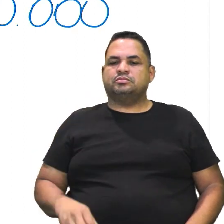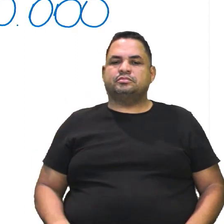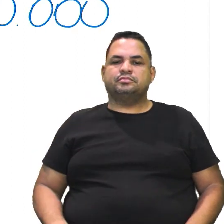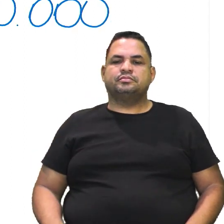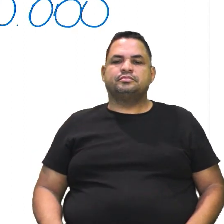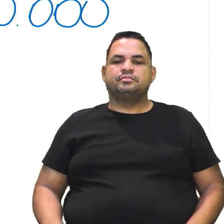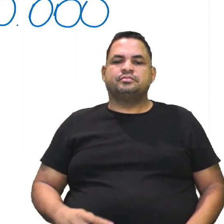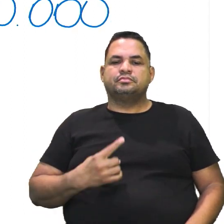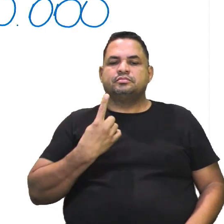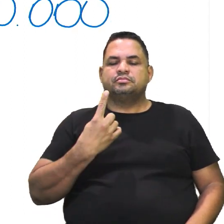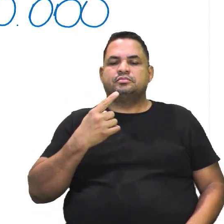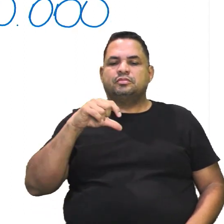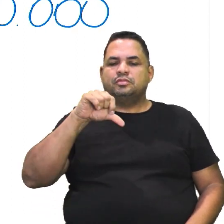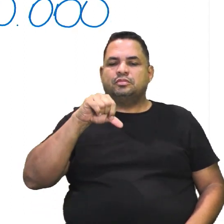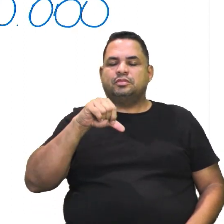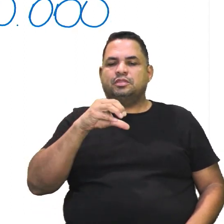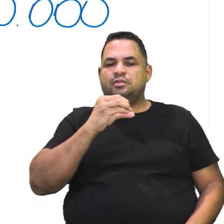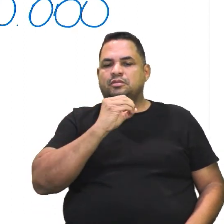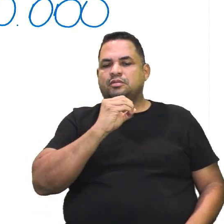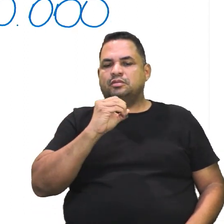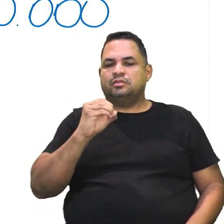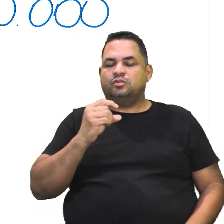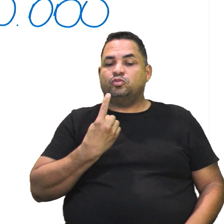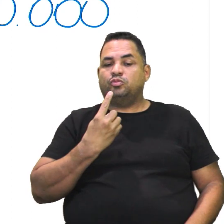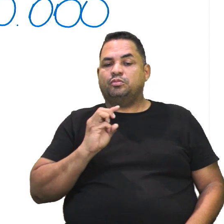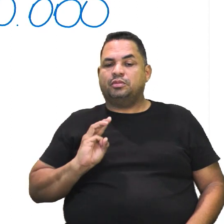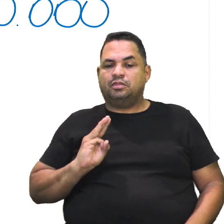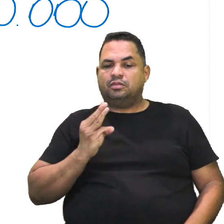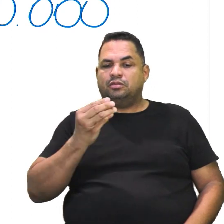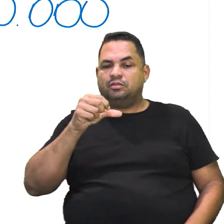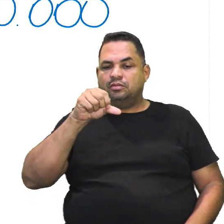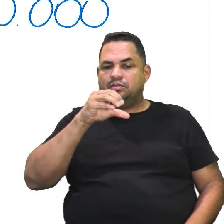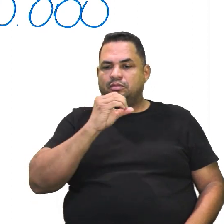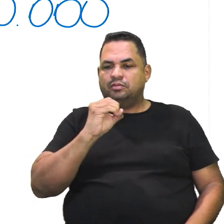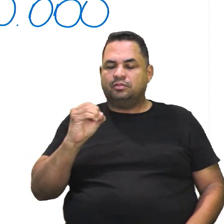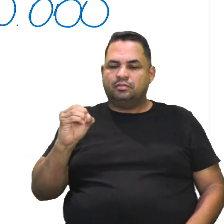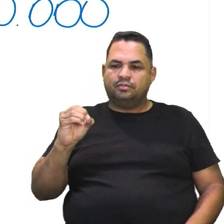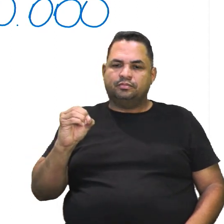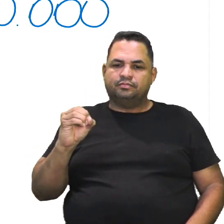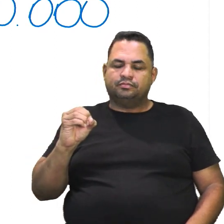milhão e 900 mil.